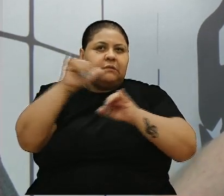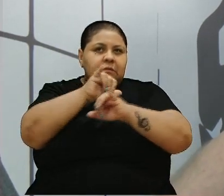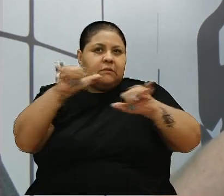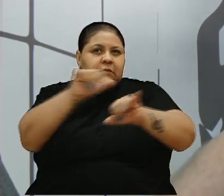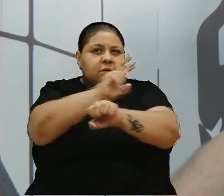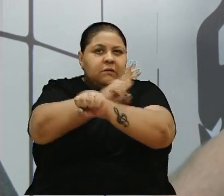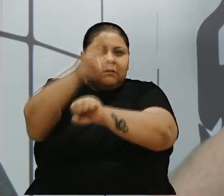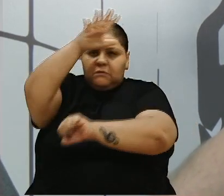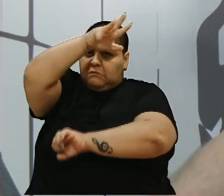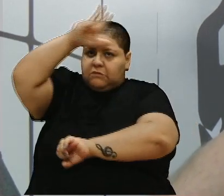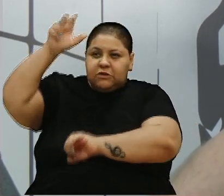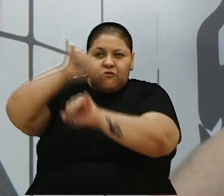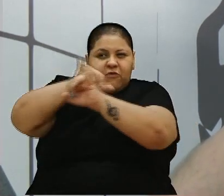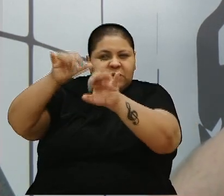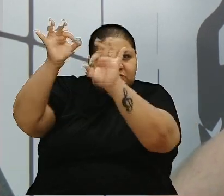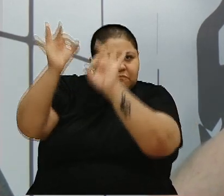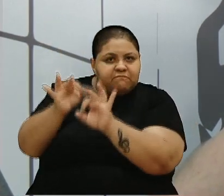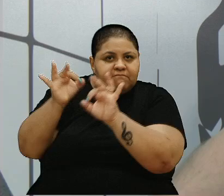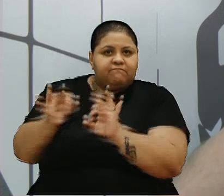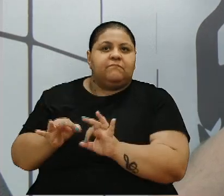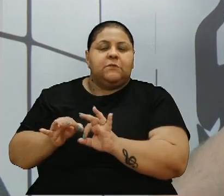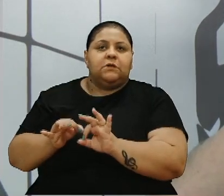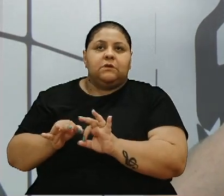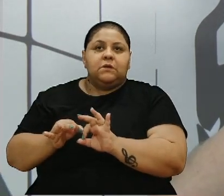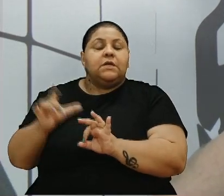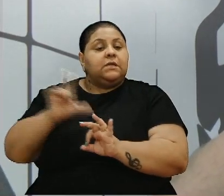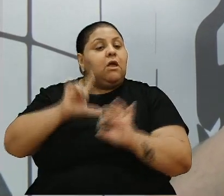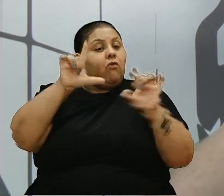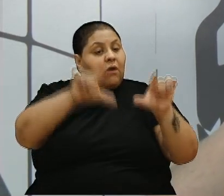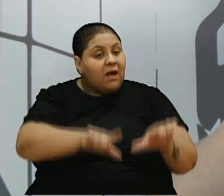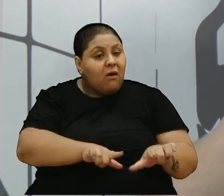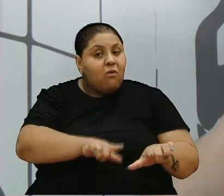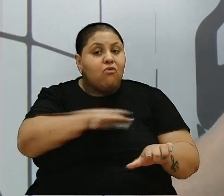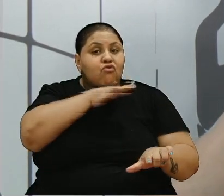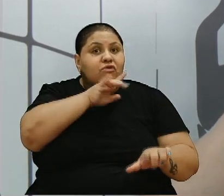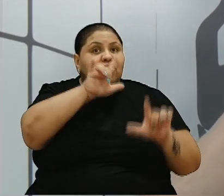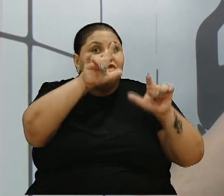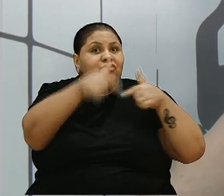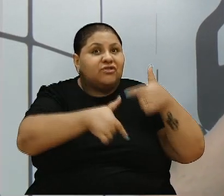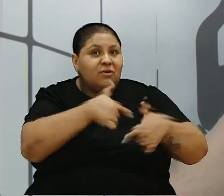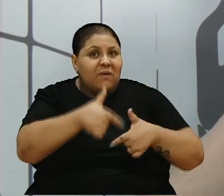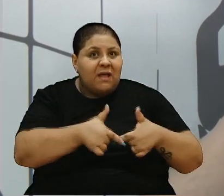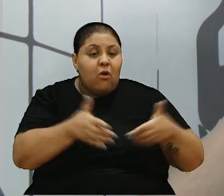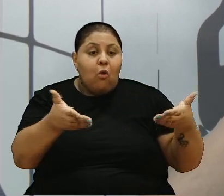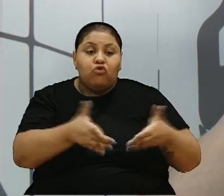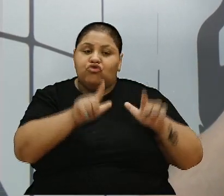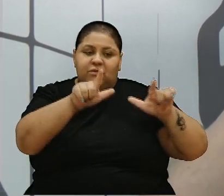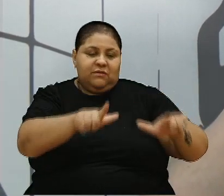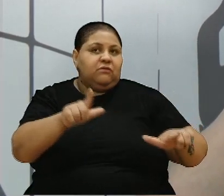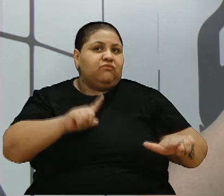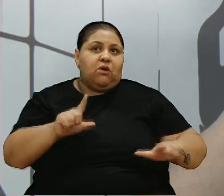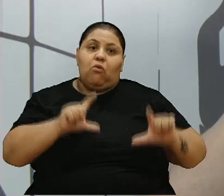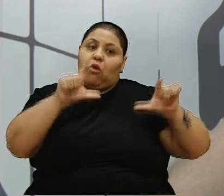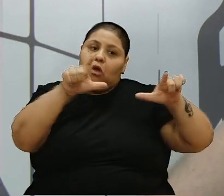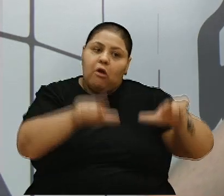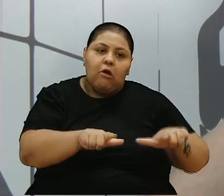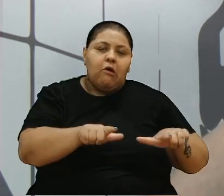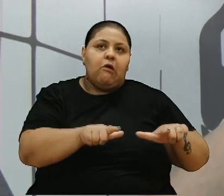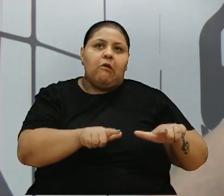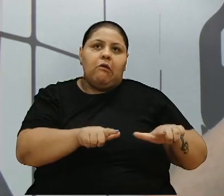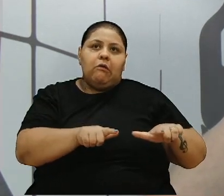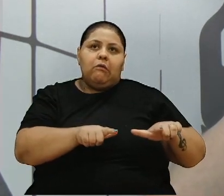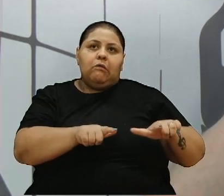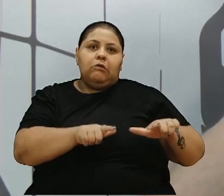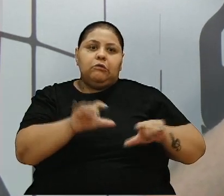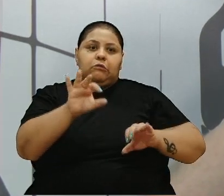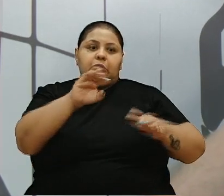dados maravilhosos, mesmo com local ruim de trabalho, porque o local que eles estão lá não tem um espaço para conferência de viatura,